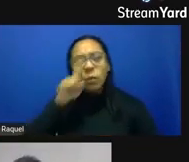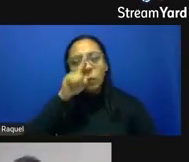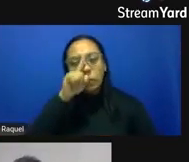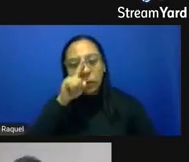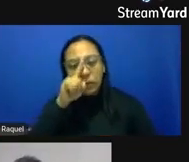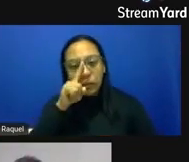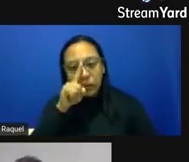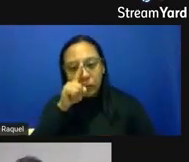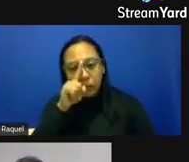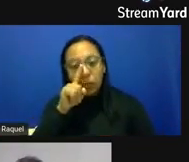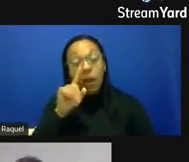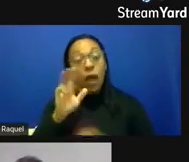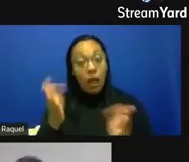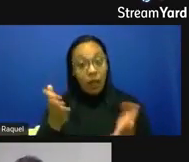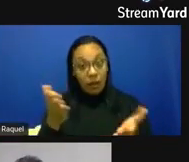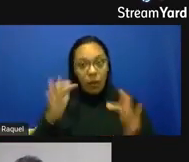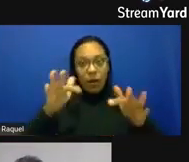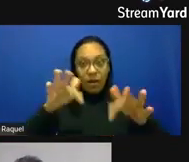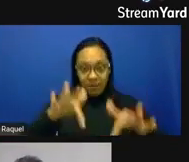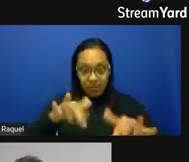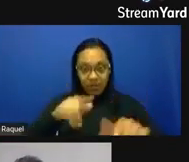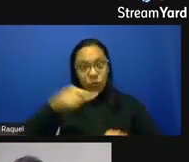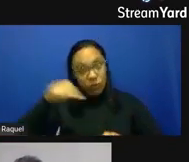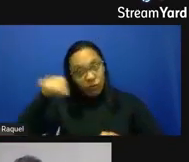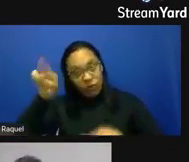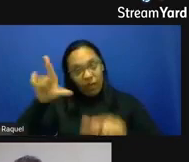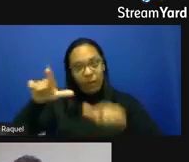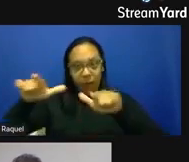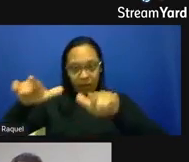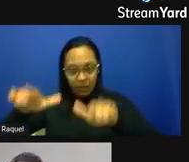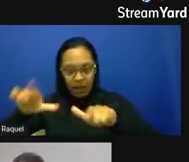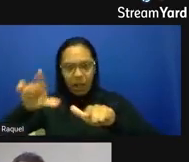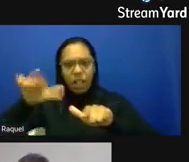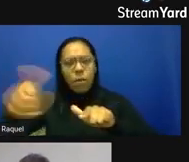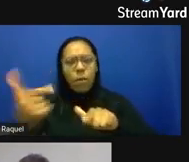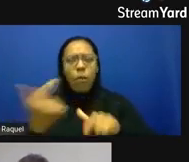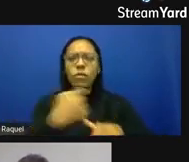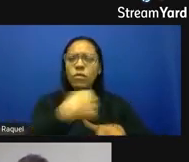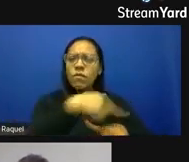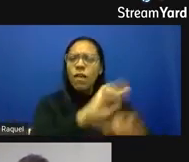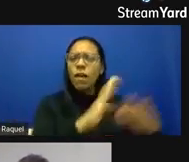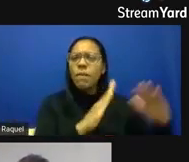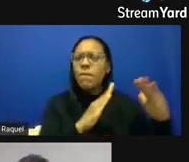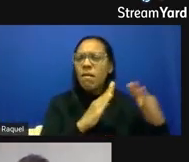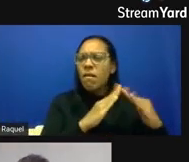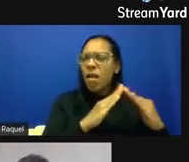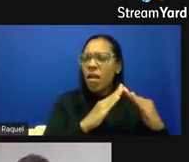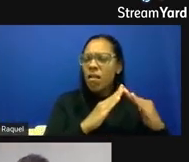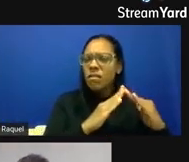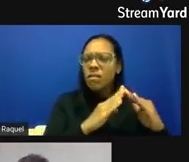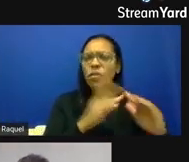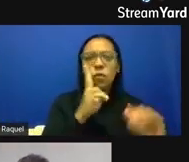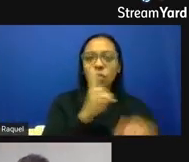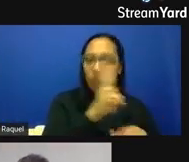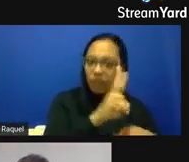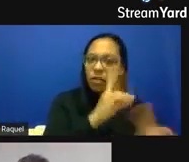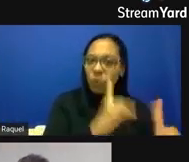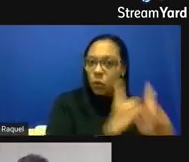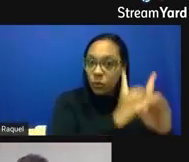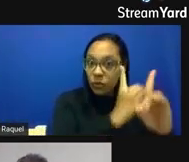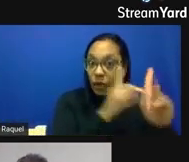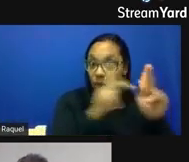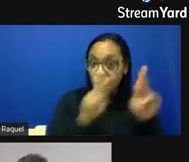terminar a minha palestra, vai voltar para a sala, daqui a pouco você vai para casa. Tem algum risco? Você vai ver essa pessoa de novo? Não